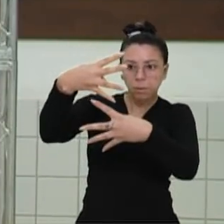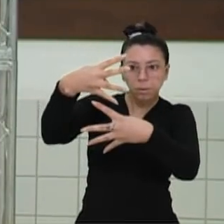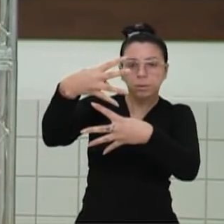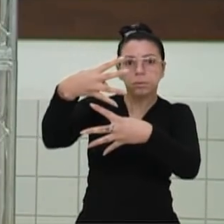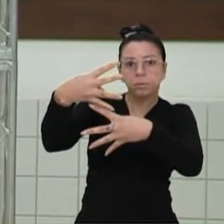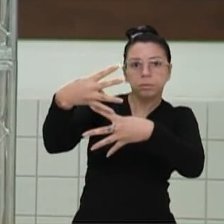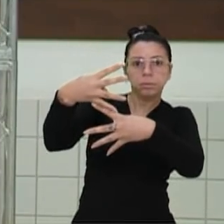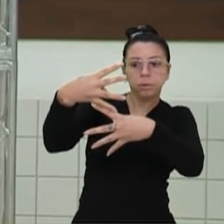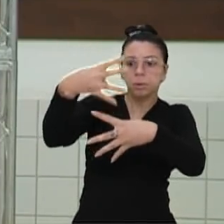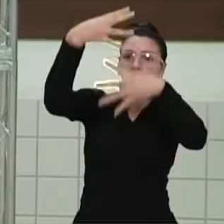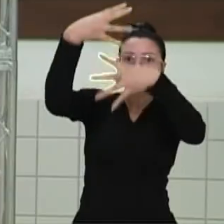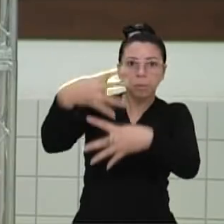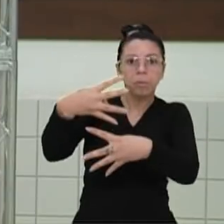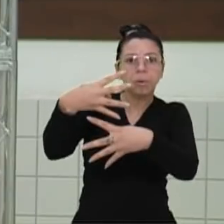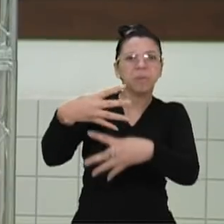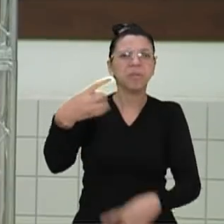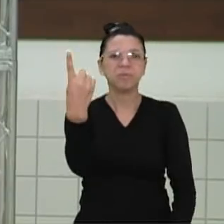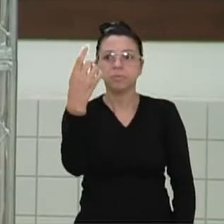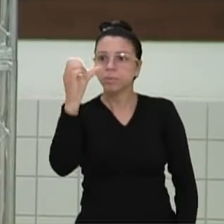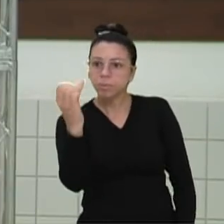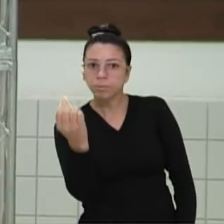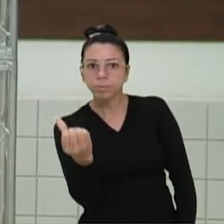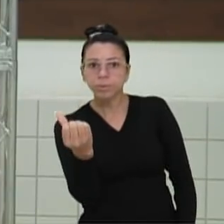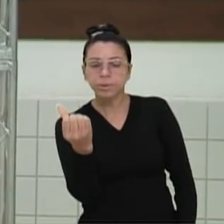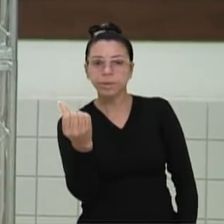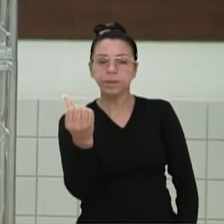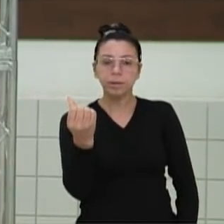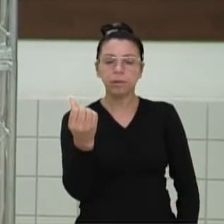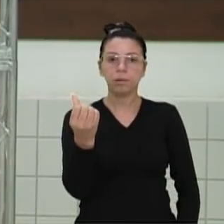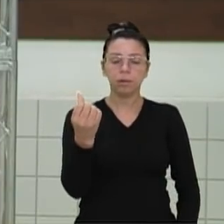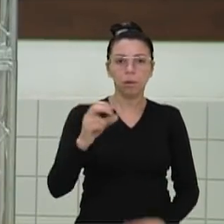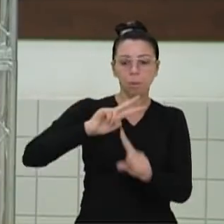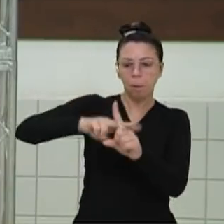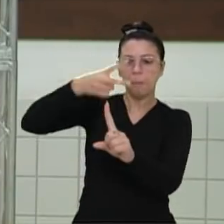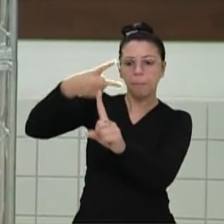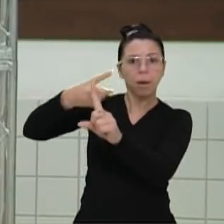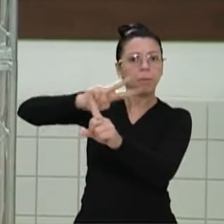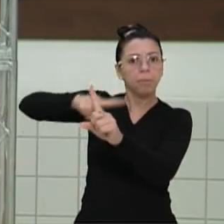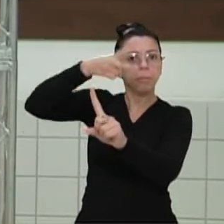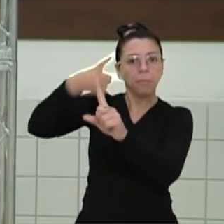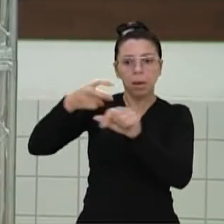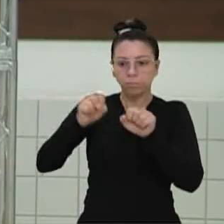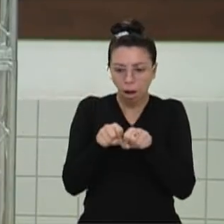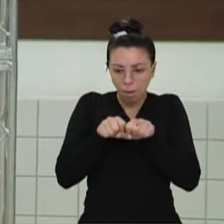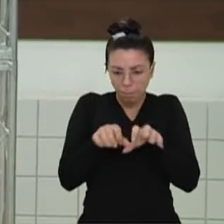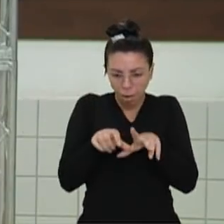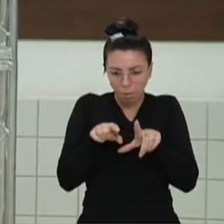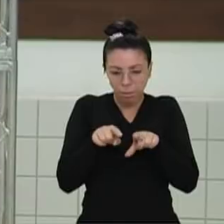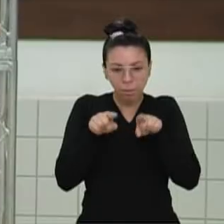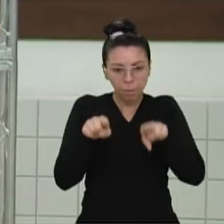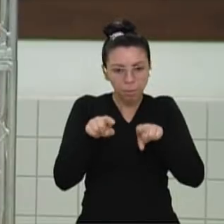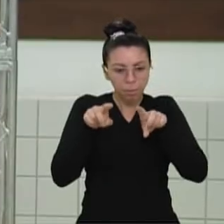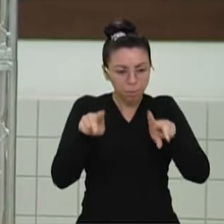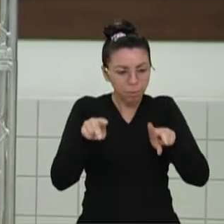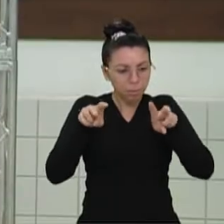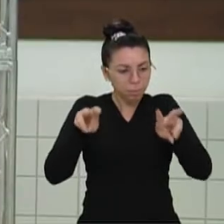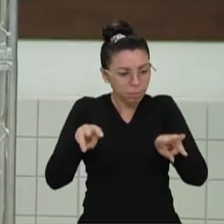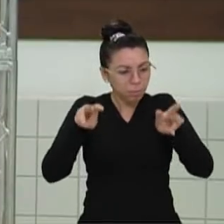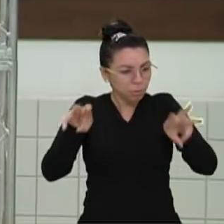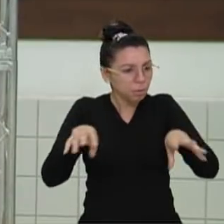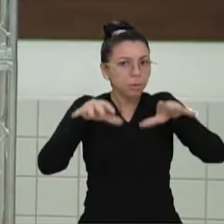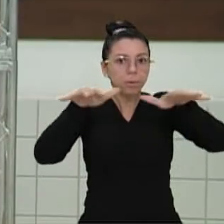para 16, vai multiplicando por 2, ou seja, o crescimento exponencial. 16 vezes 2, 32. Depois de 5